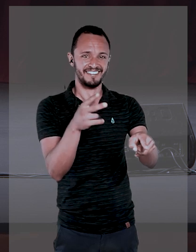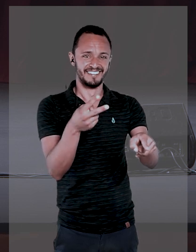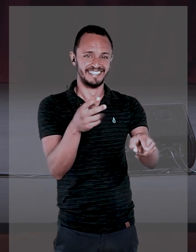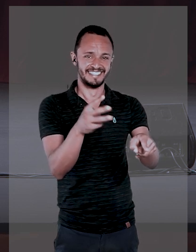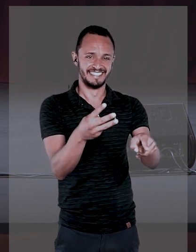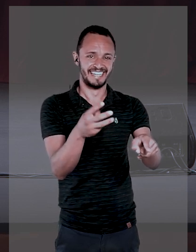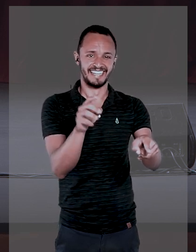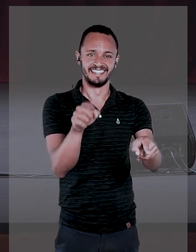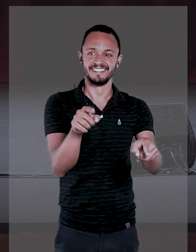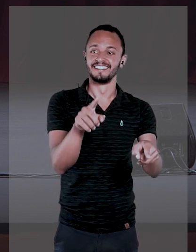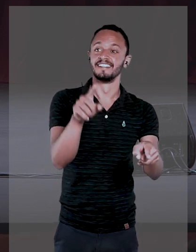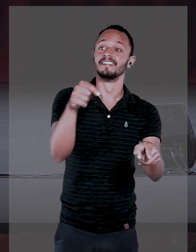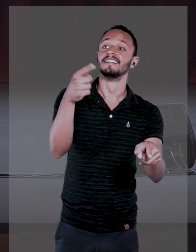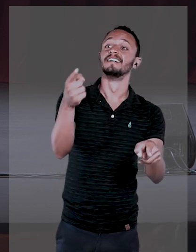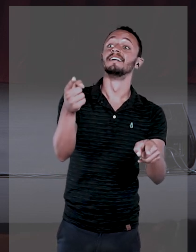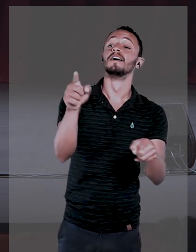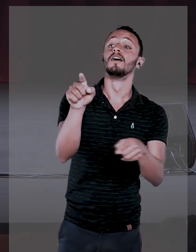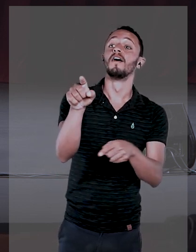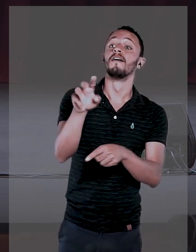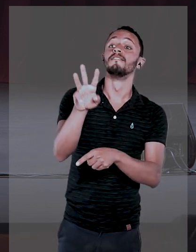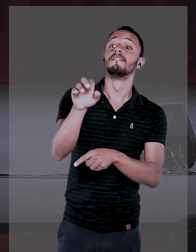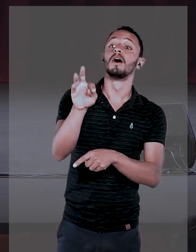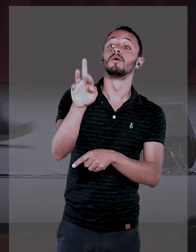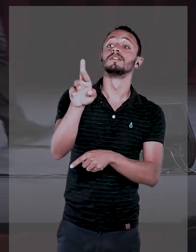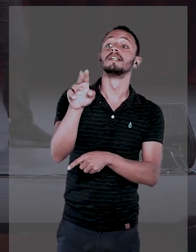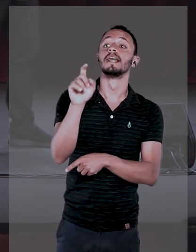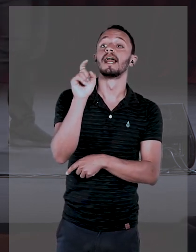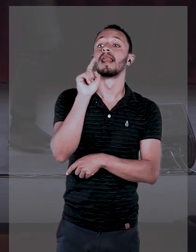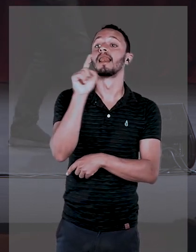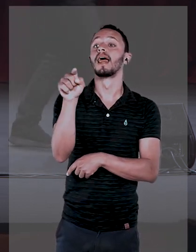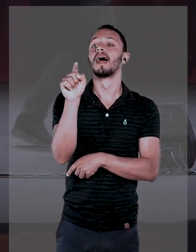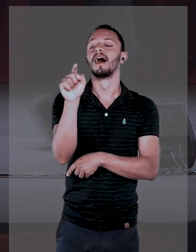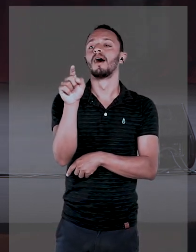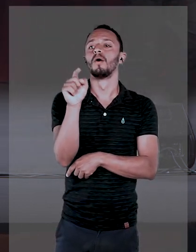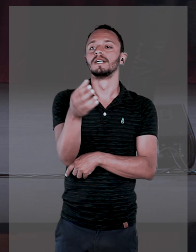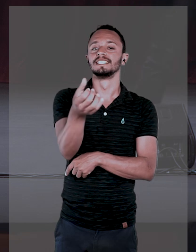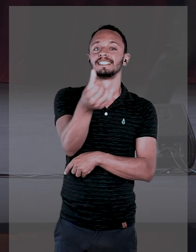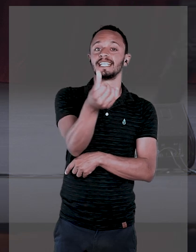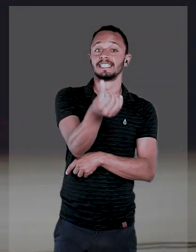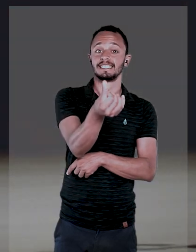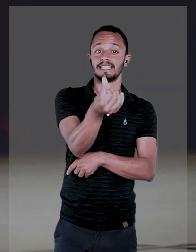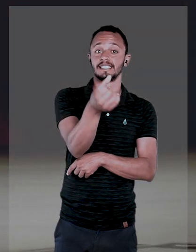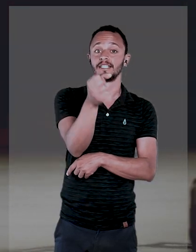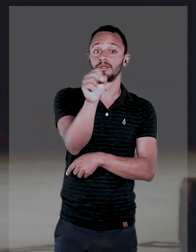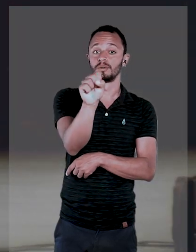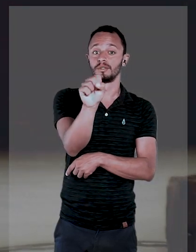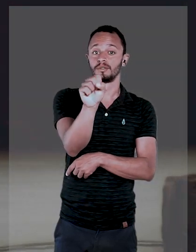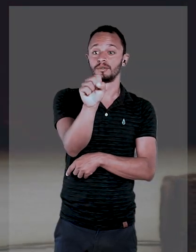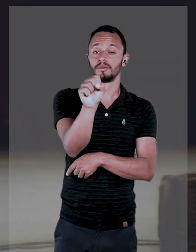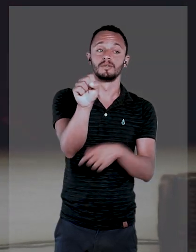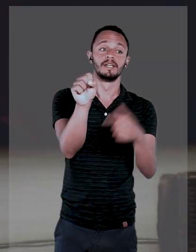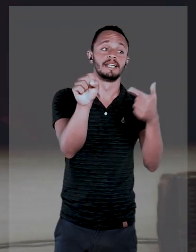mais 23 velha. Ela ali. quer ser a mais velha. Ali, ó. O Ali Walter, uma senhora. o Walter ali, ó. Walter ali, ó.